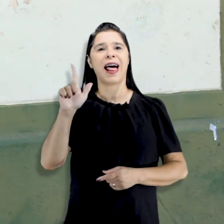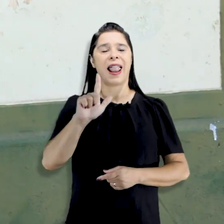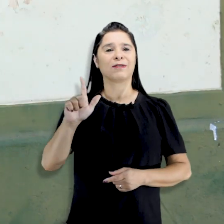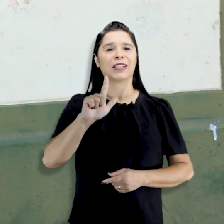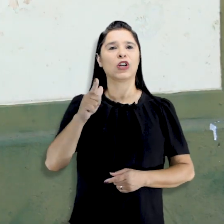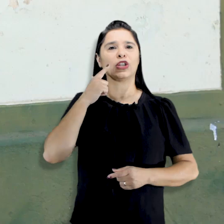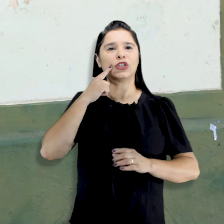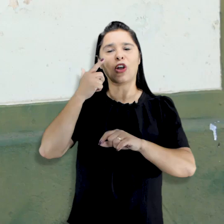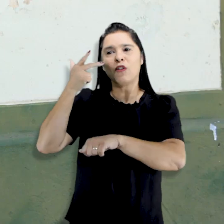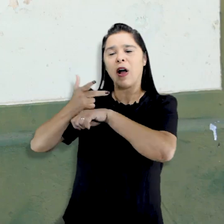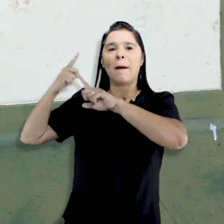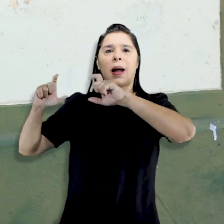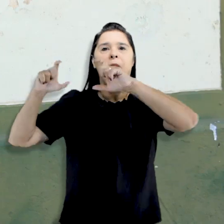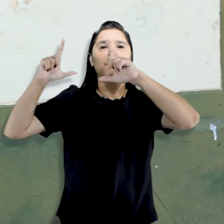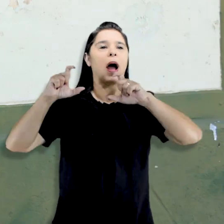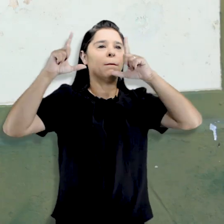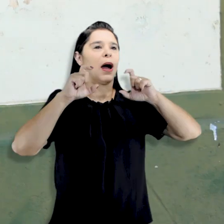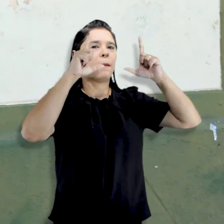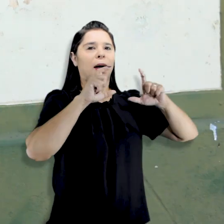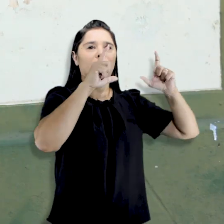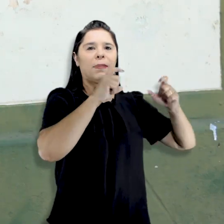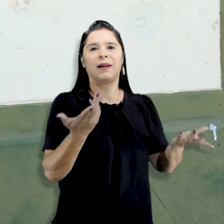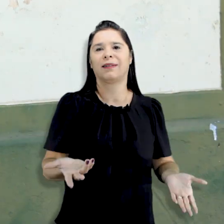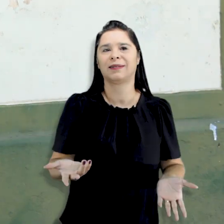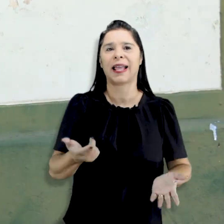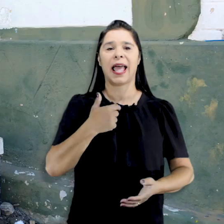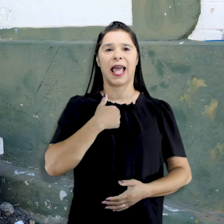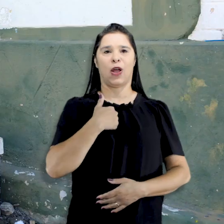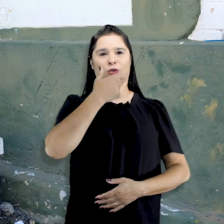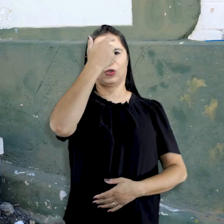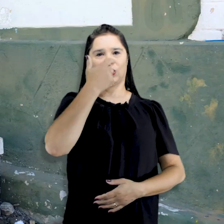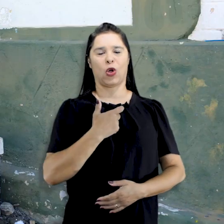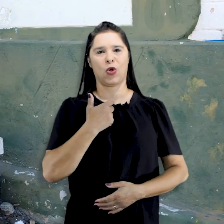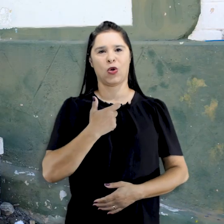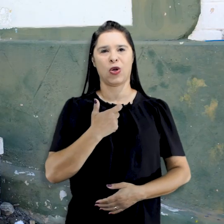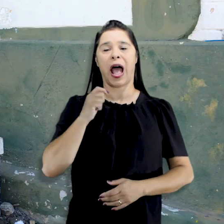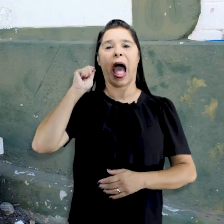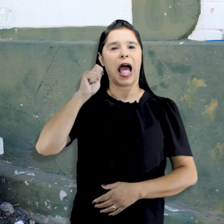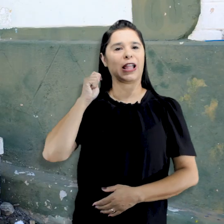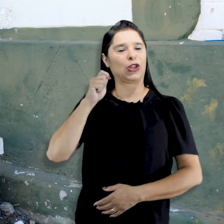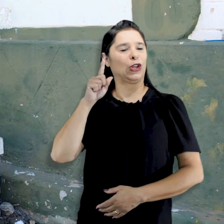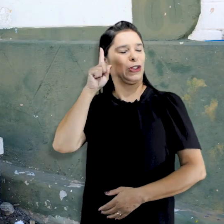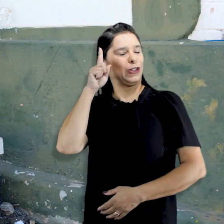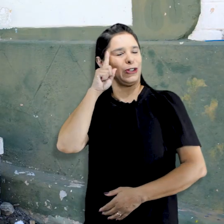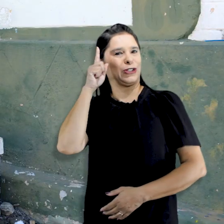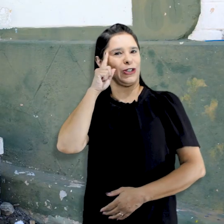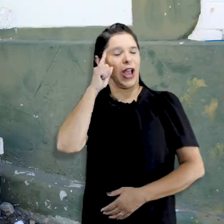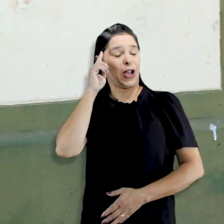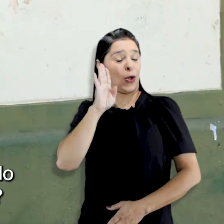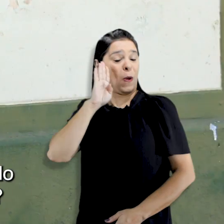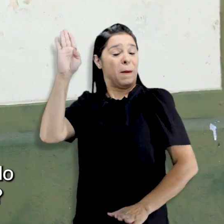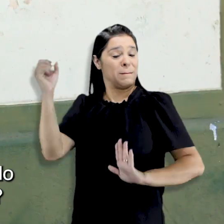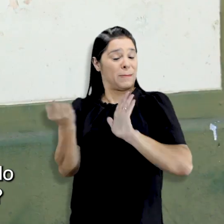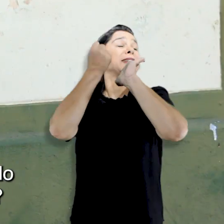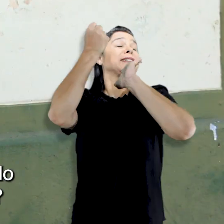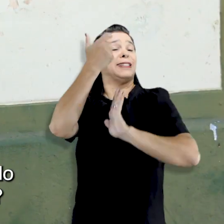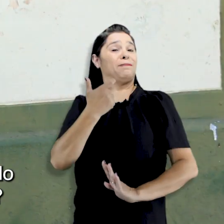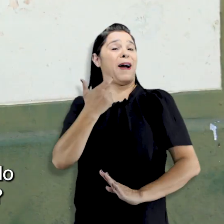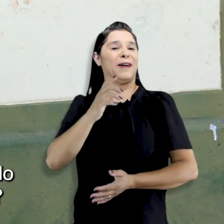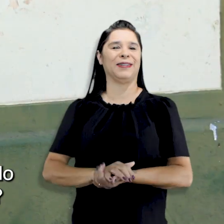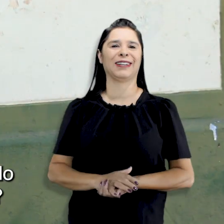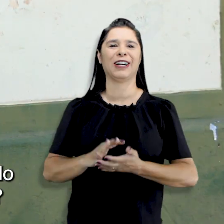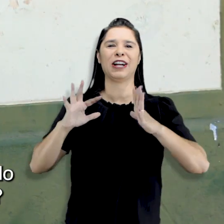sou filmado e fotografado a montoeira de vez. Então, quer dizer, eu sou ator todo dia, né? E eu sou o personagem principal. Então eu acho assim